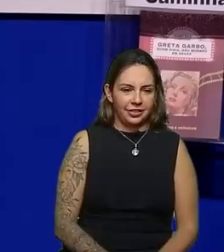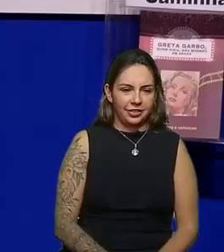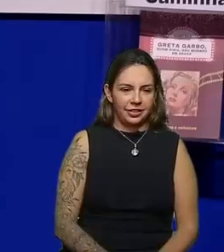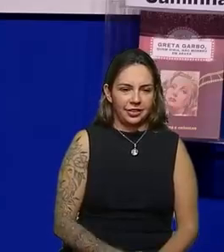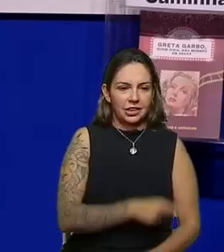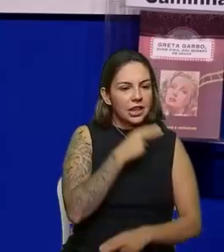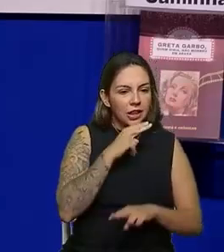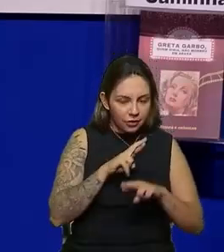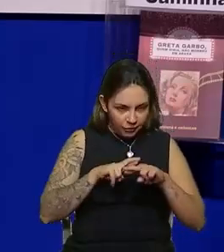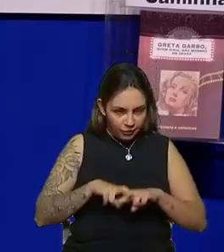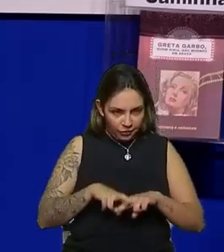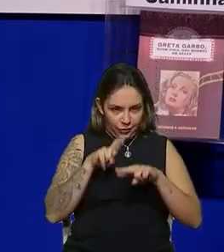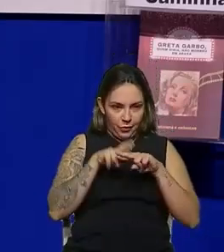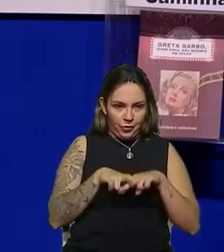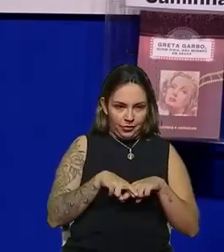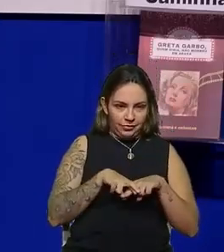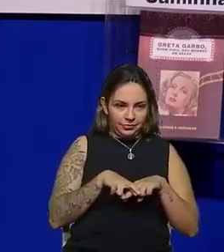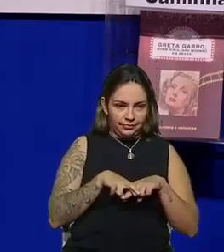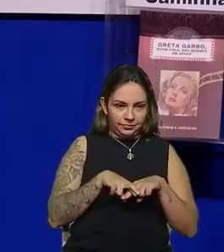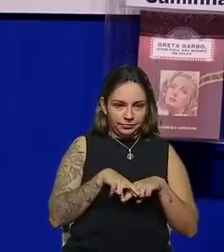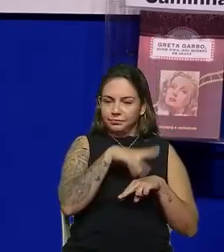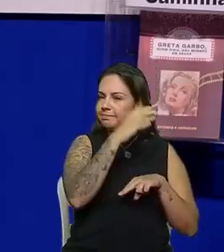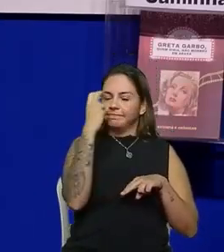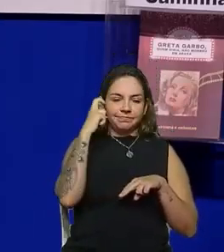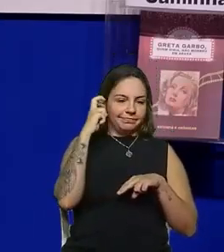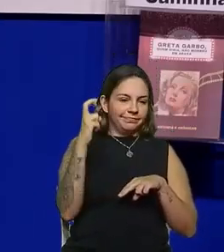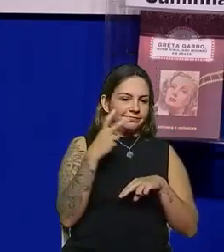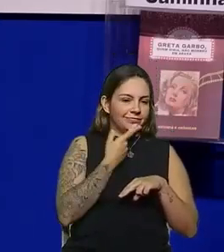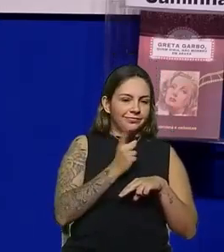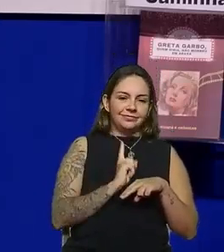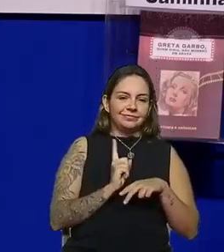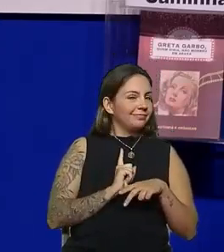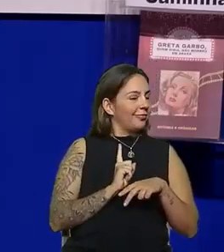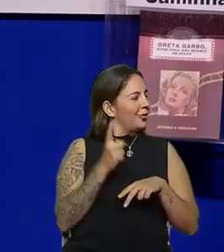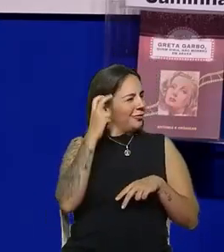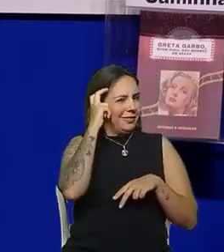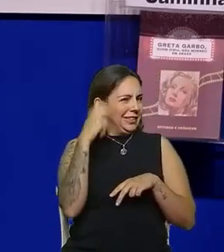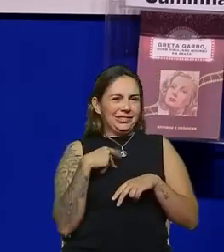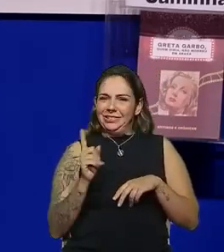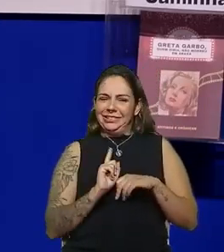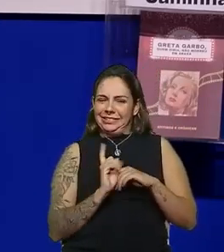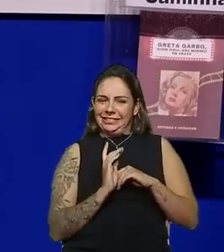do Drummond. Ah, Drummond, então você deve ser muito inteligente. Eu falei: não necessariamente,